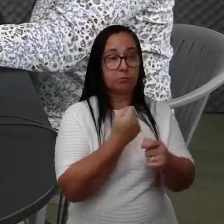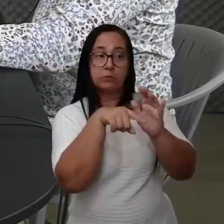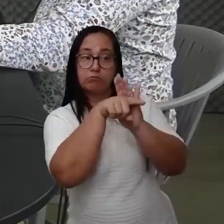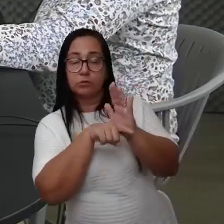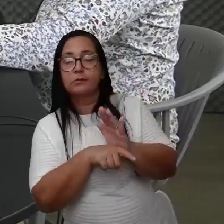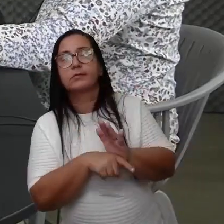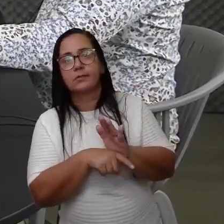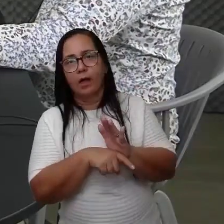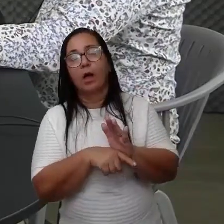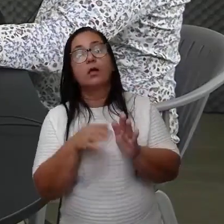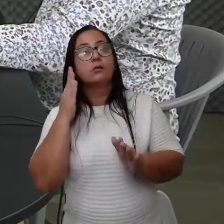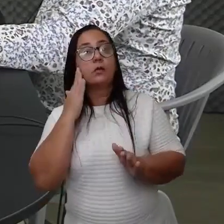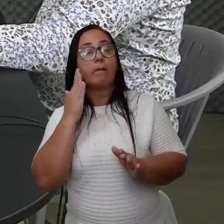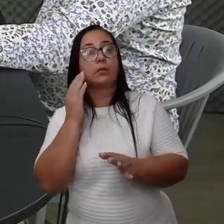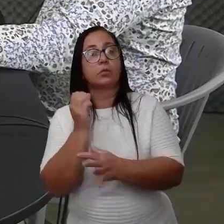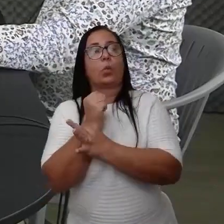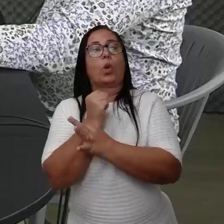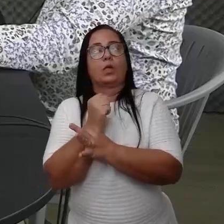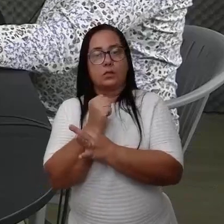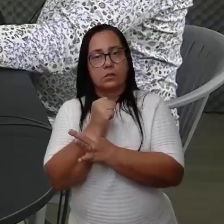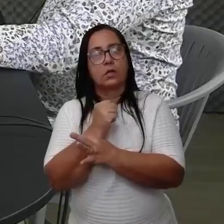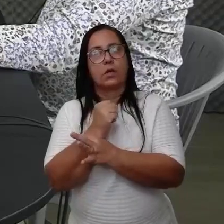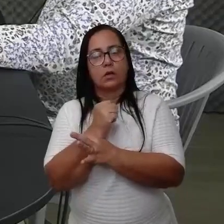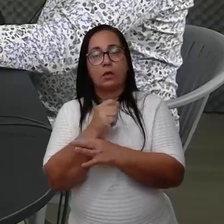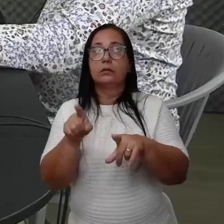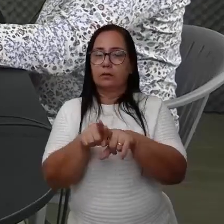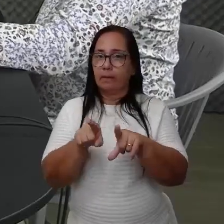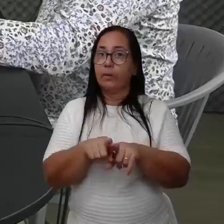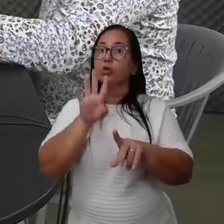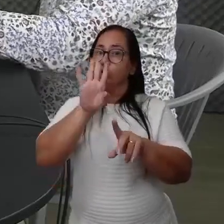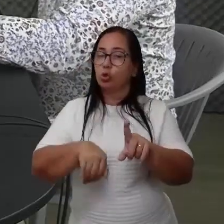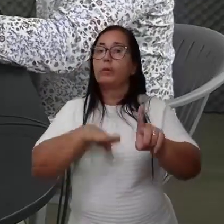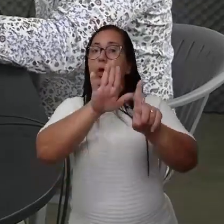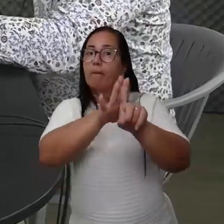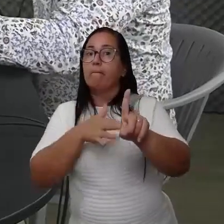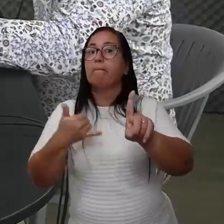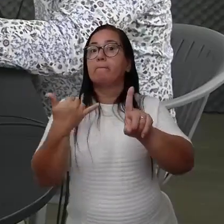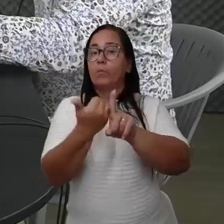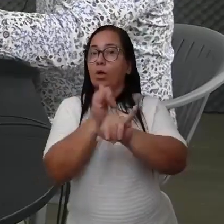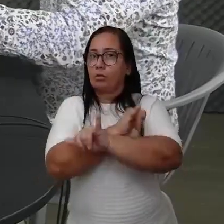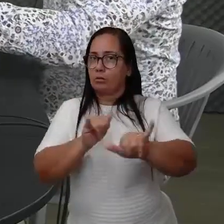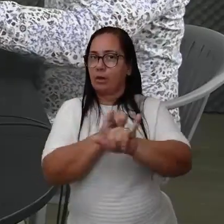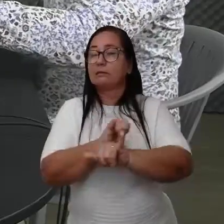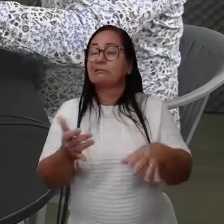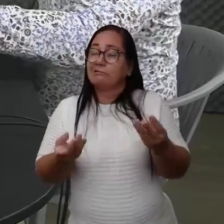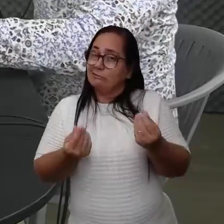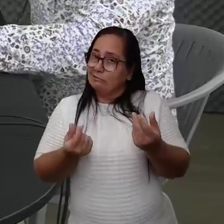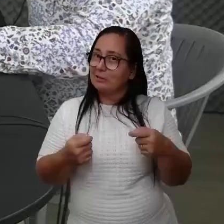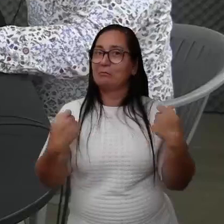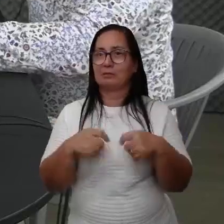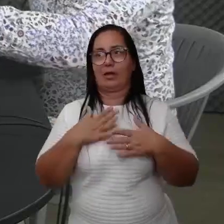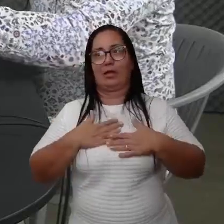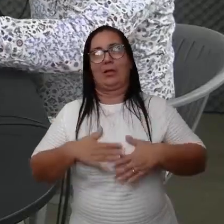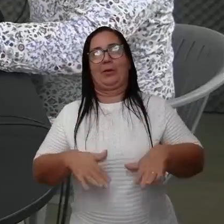né? Eu acho que cibersegurança. Exatamente. Cyberbullying, que a gente está falando aí, né? Meninas, calma. Porque vocês... É